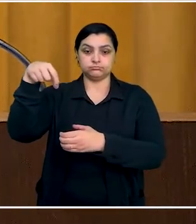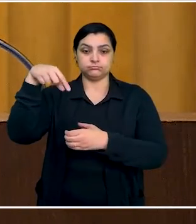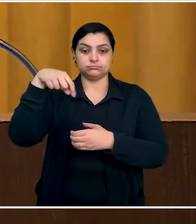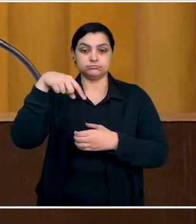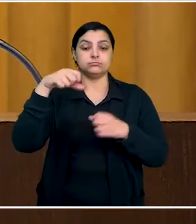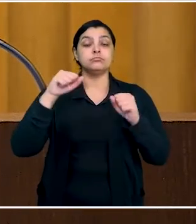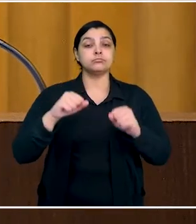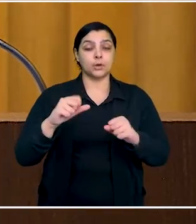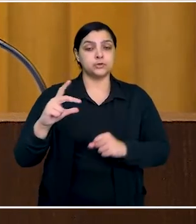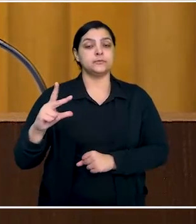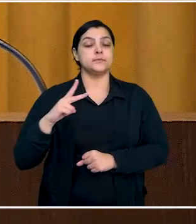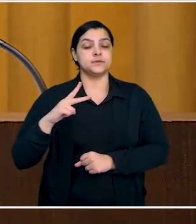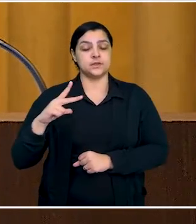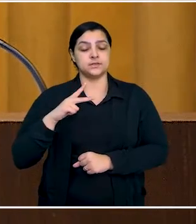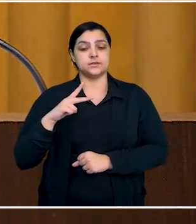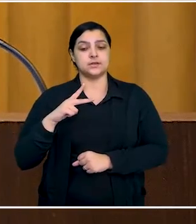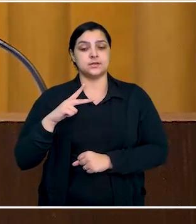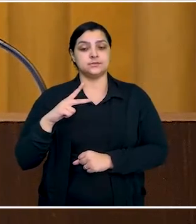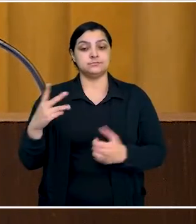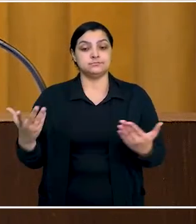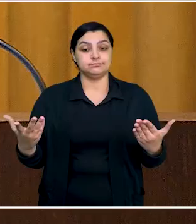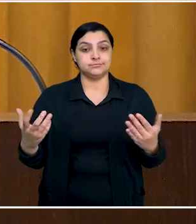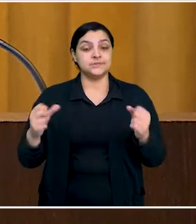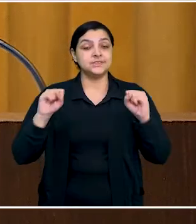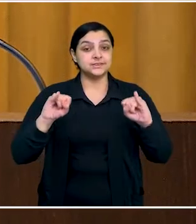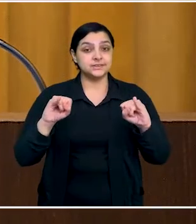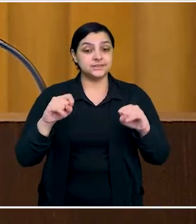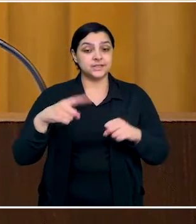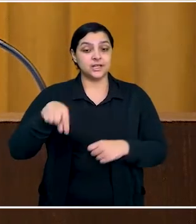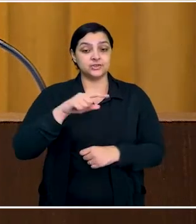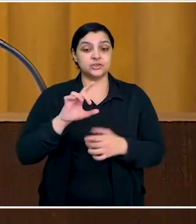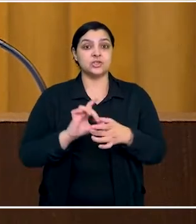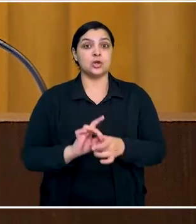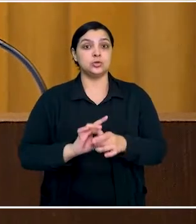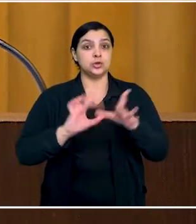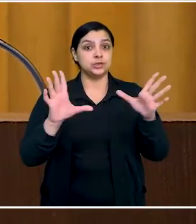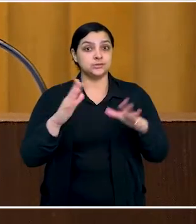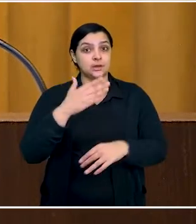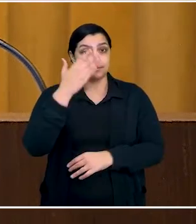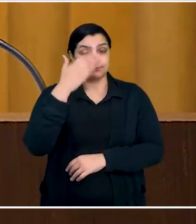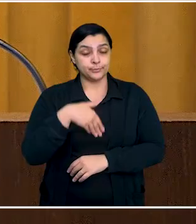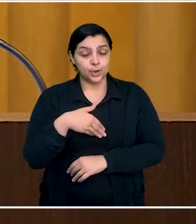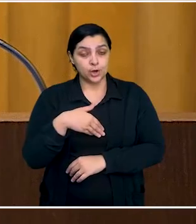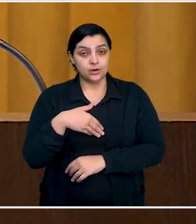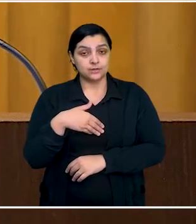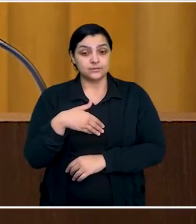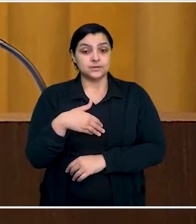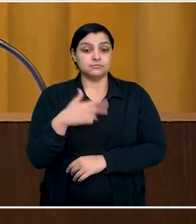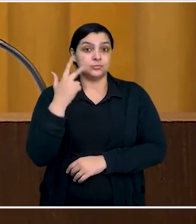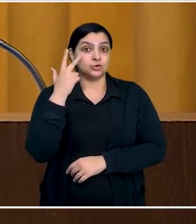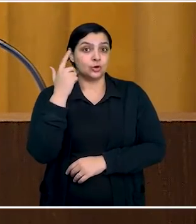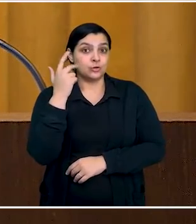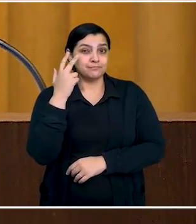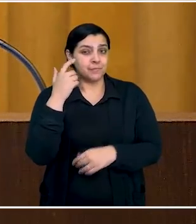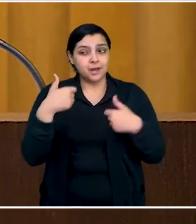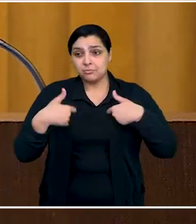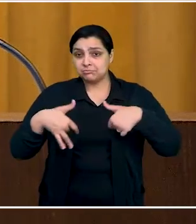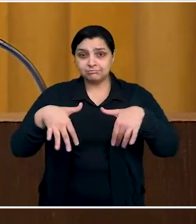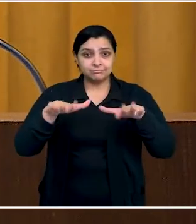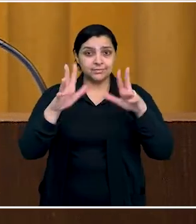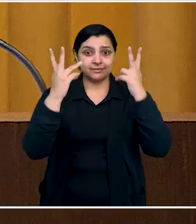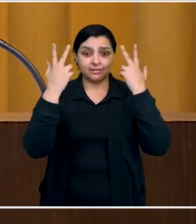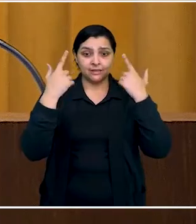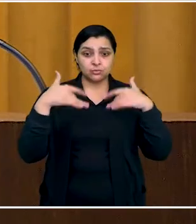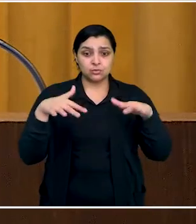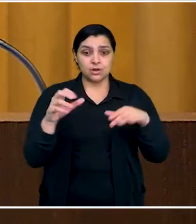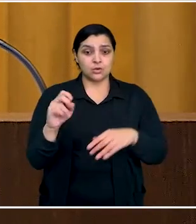geolocalização afeta a privacidade. A banalização, ou seja, a autorização desta prova de forma corriqueira ou